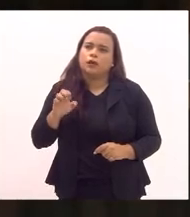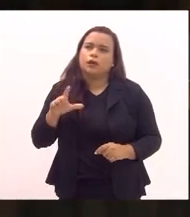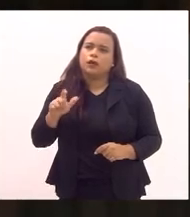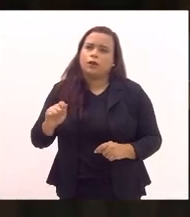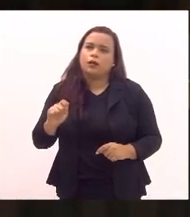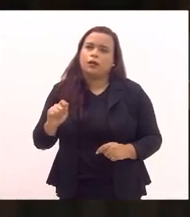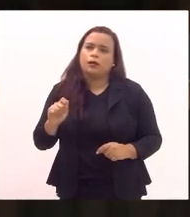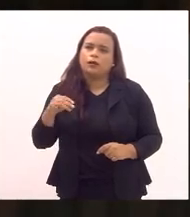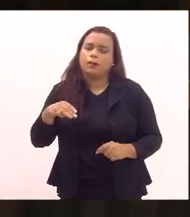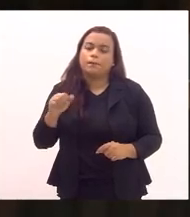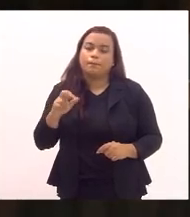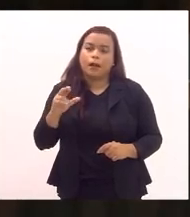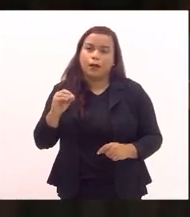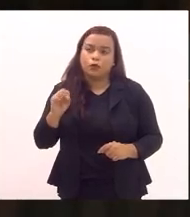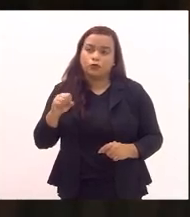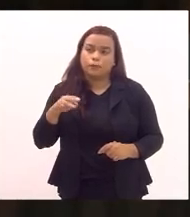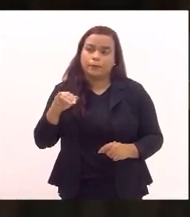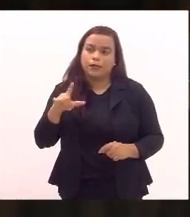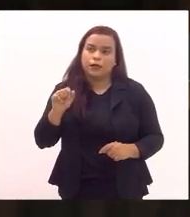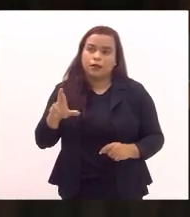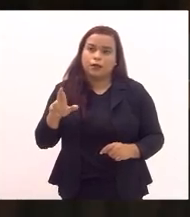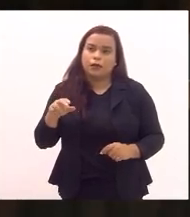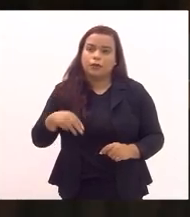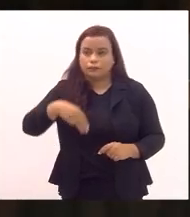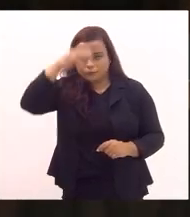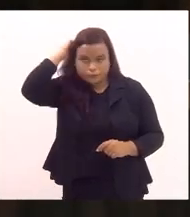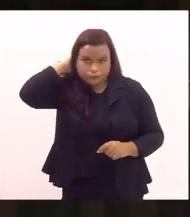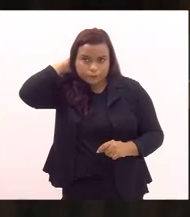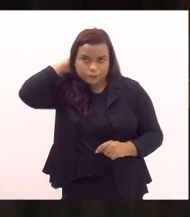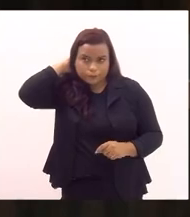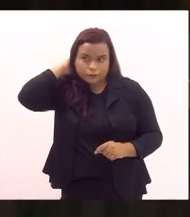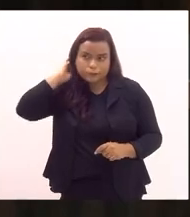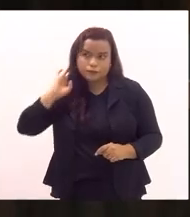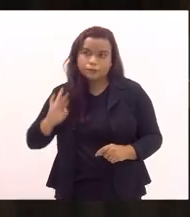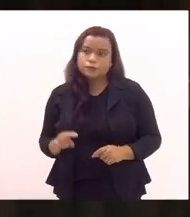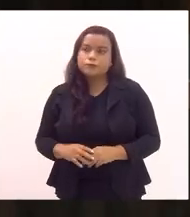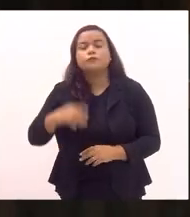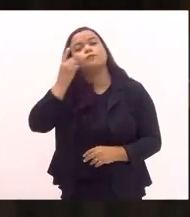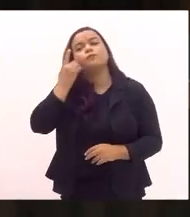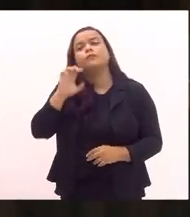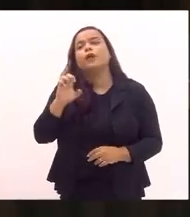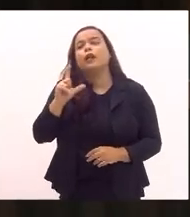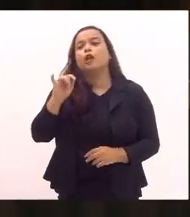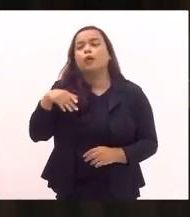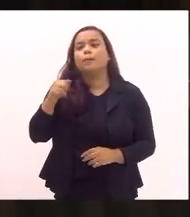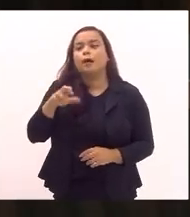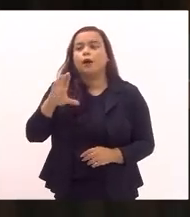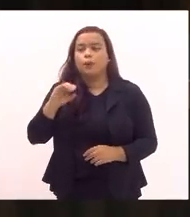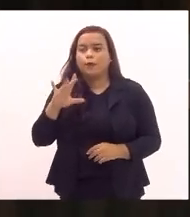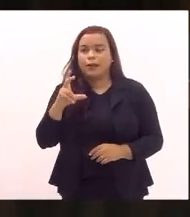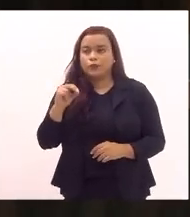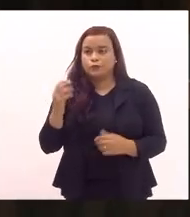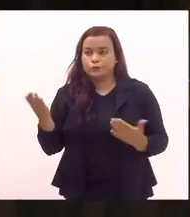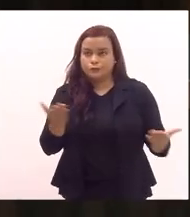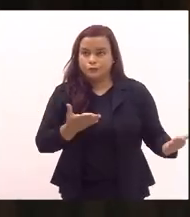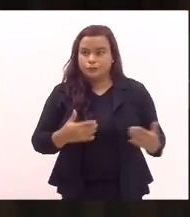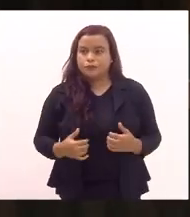Deputado Marcus Miller Deputado Márcio Pacheco o deputado ele eumar Coelho